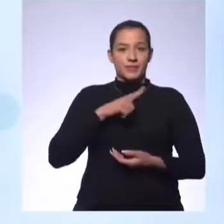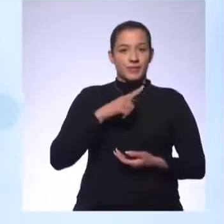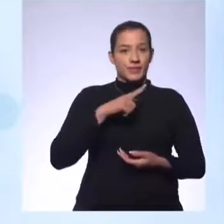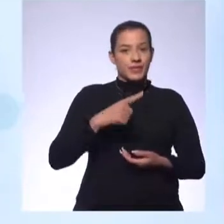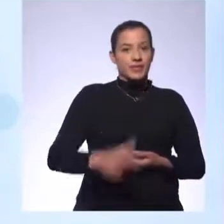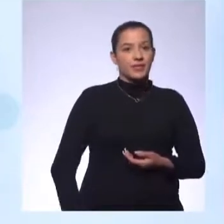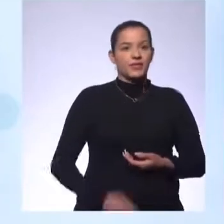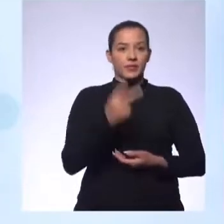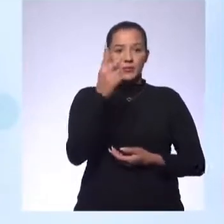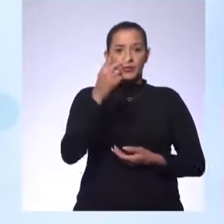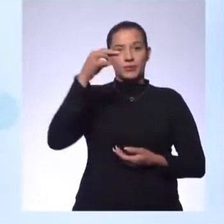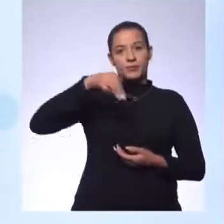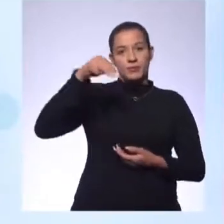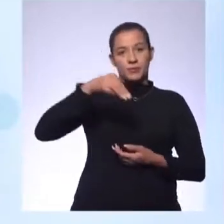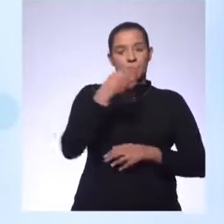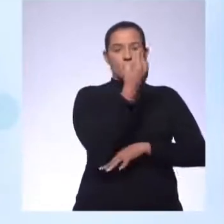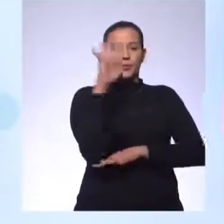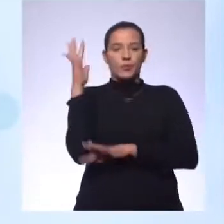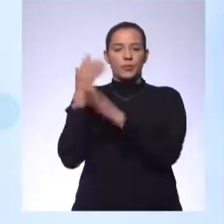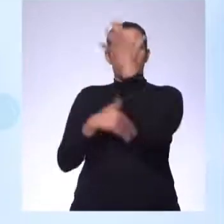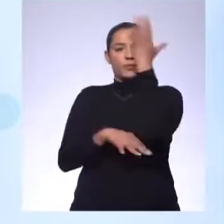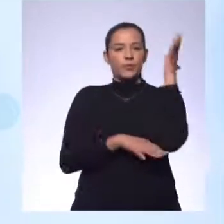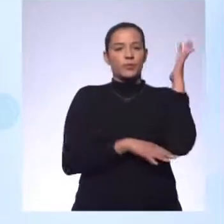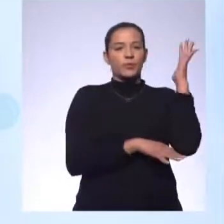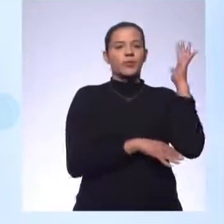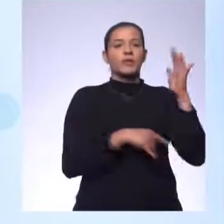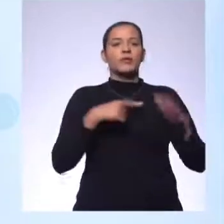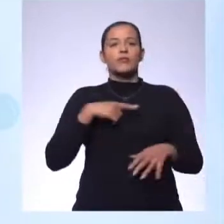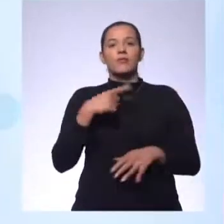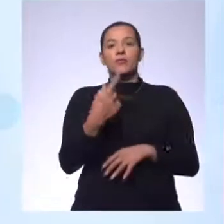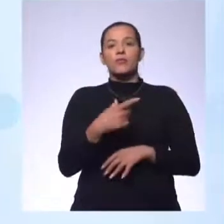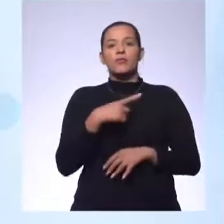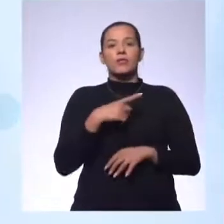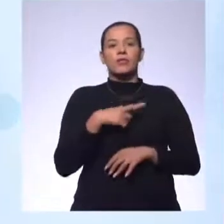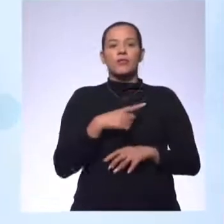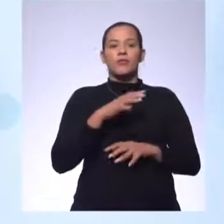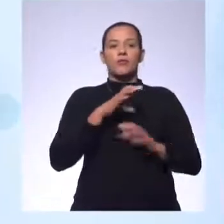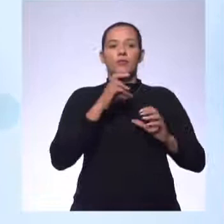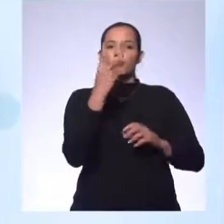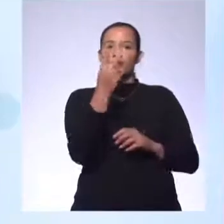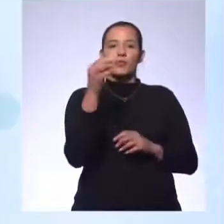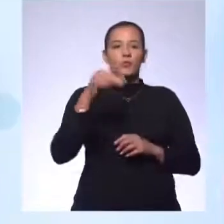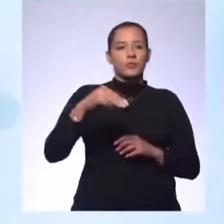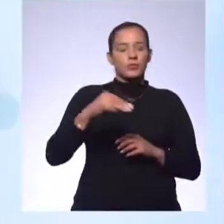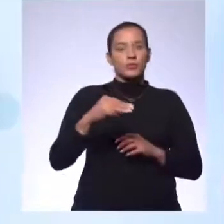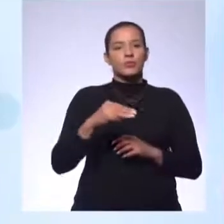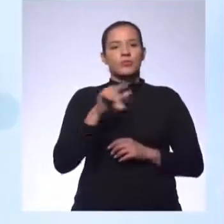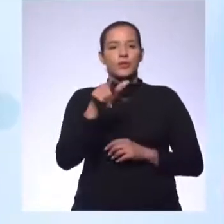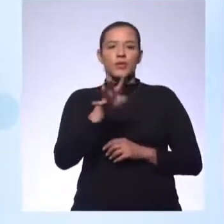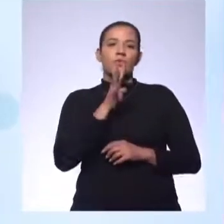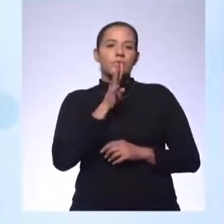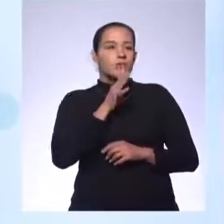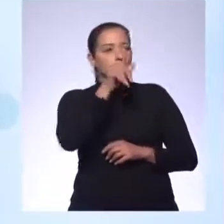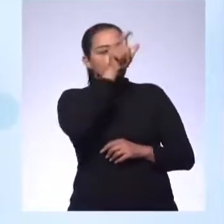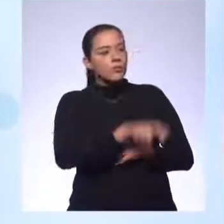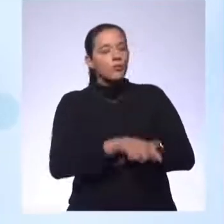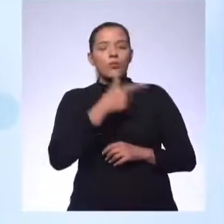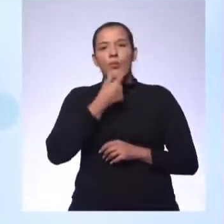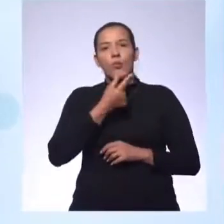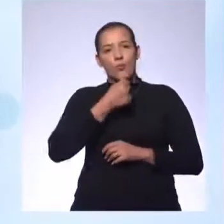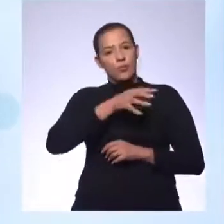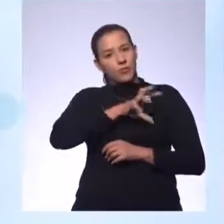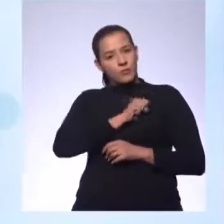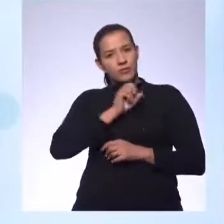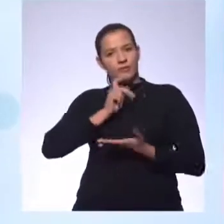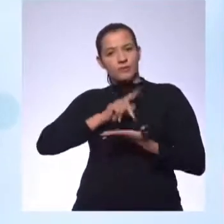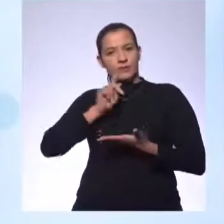no Paraíso. Foram 2 minutos que a menina conheceu o grande amor da vida dela e modificou a vida dela. Bem bacana esse filme.